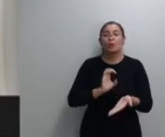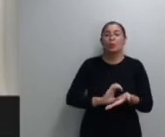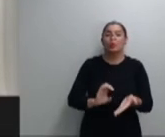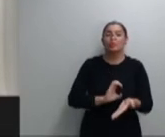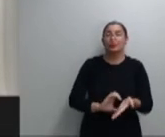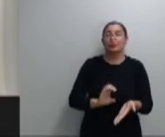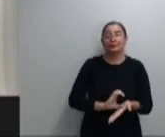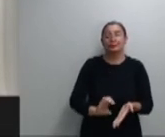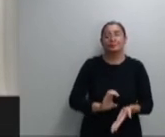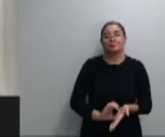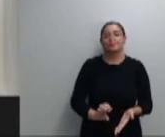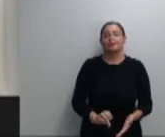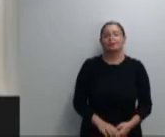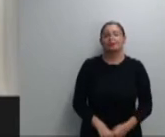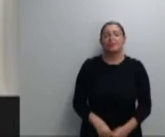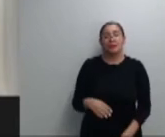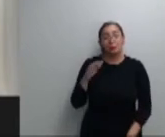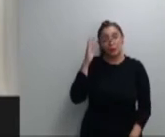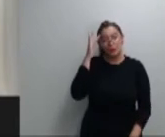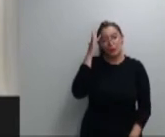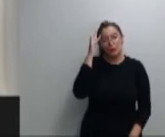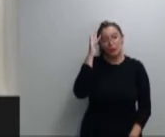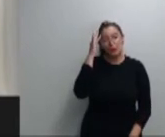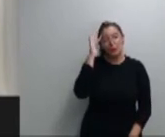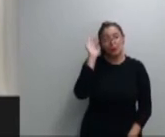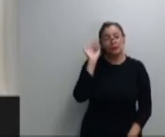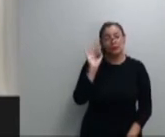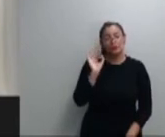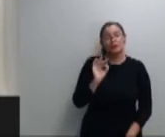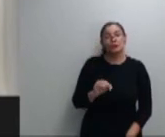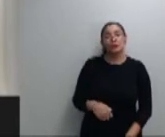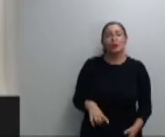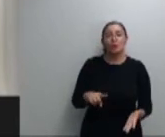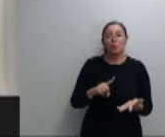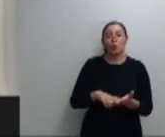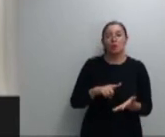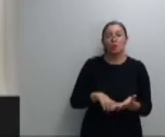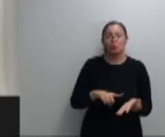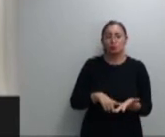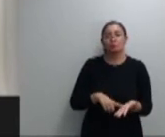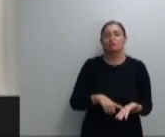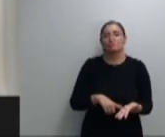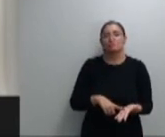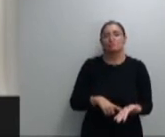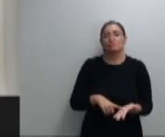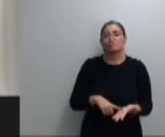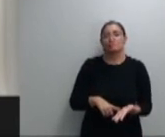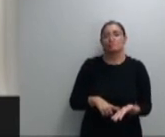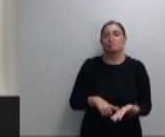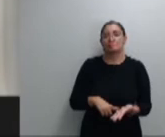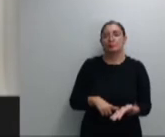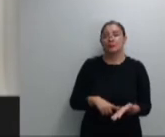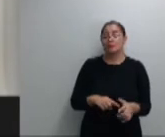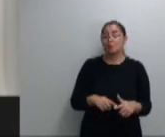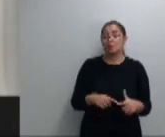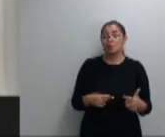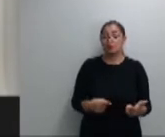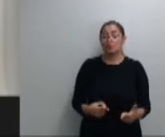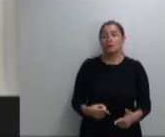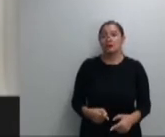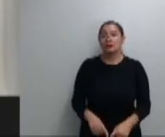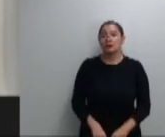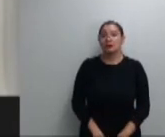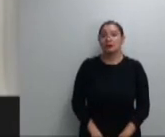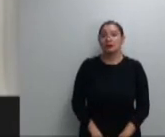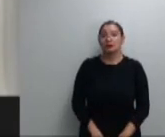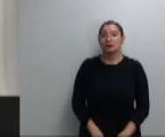ministro Pinerito, penso que, de acordo com essa minha orientação, essa minha percepção, seria o caso de dar-se por vivendo